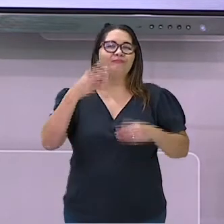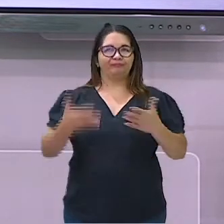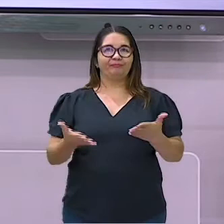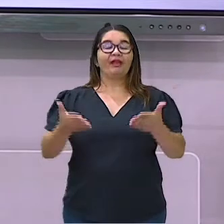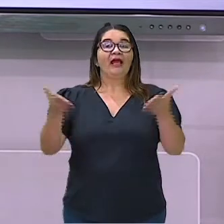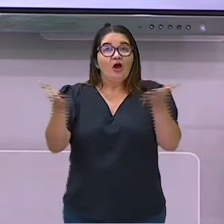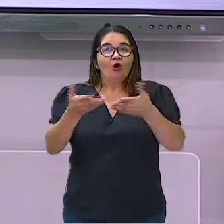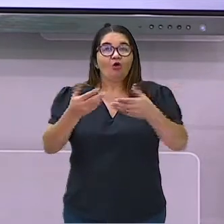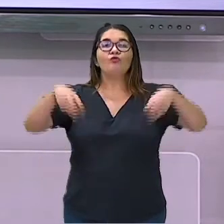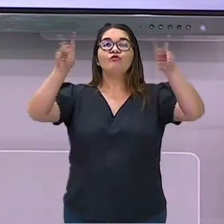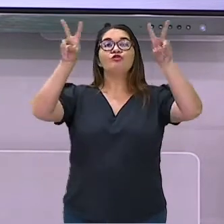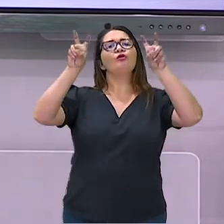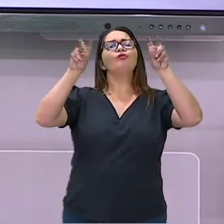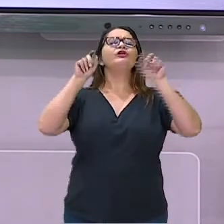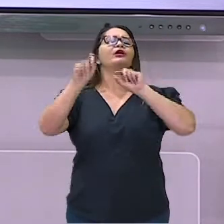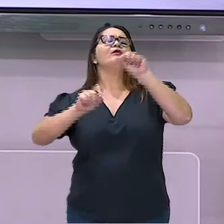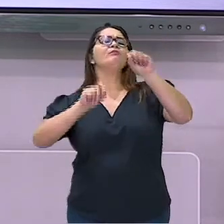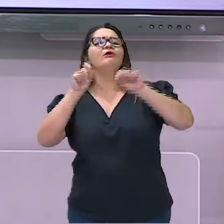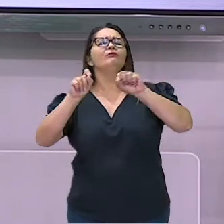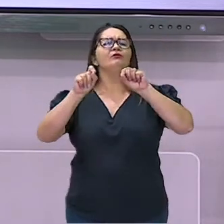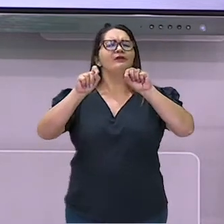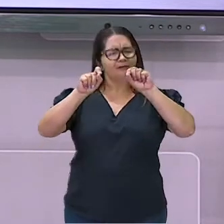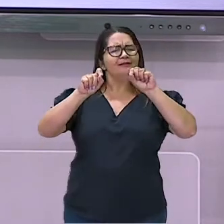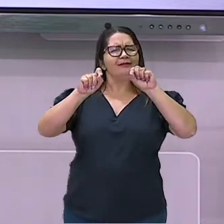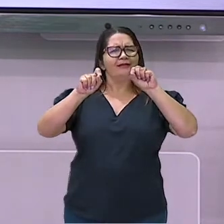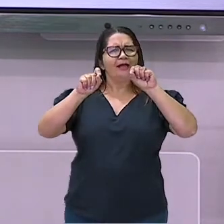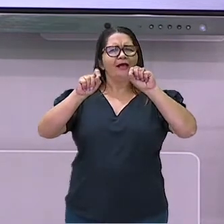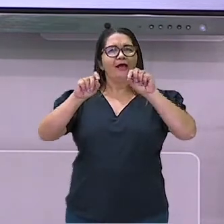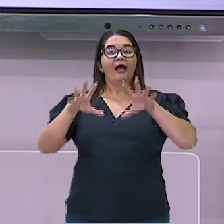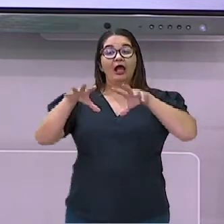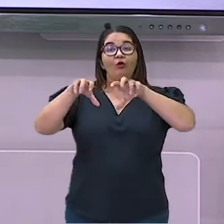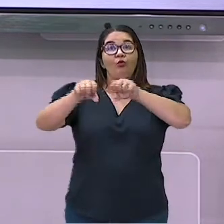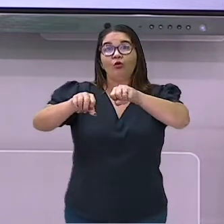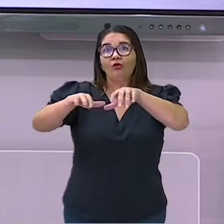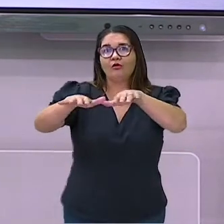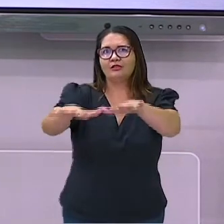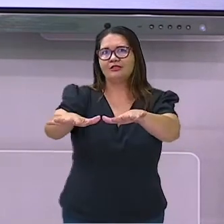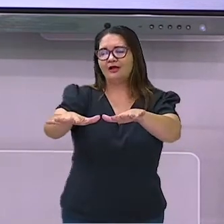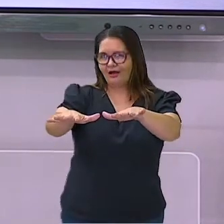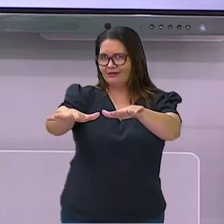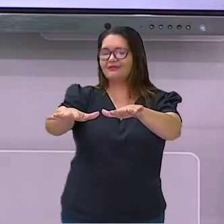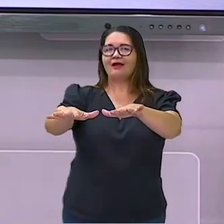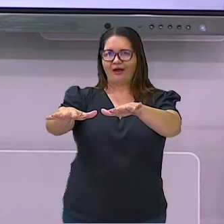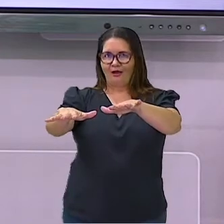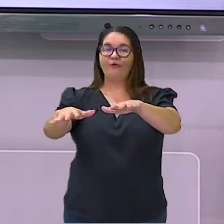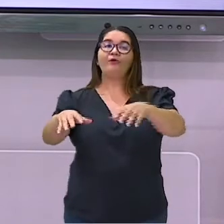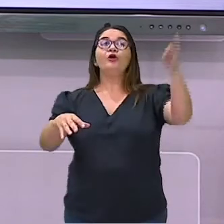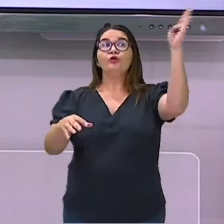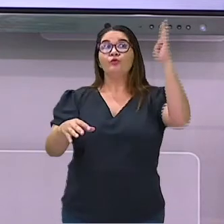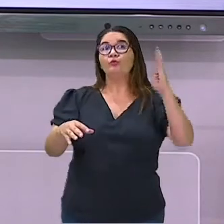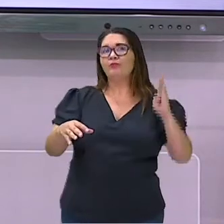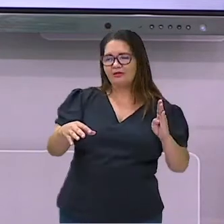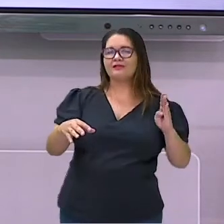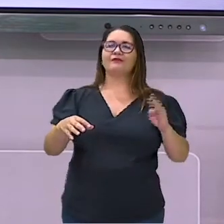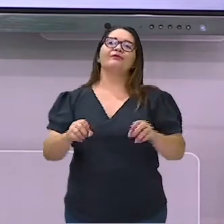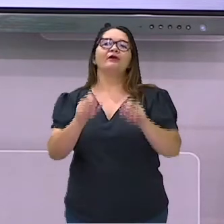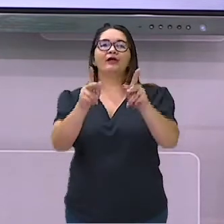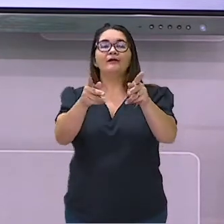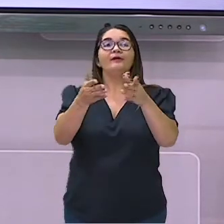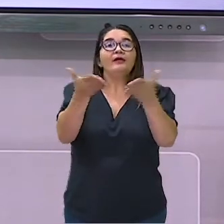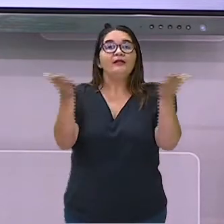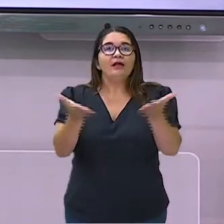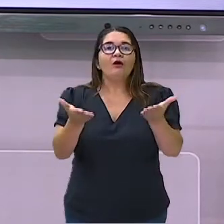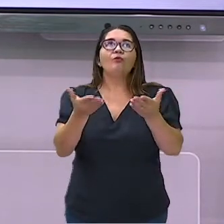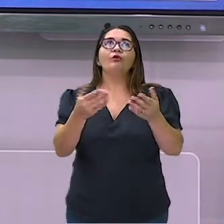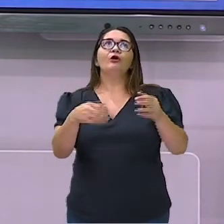sobre a colonização portuguesa na América, e especificamente sobre a chegada dos portugueses ao Brasil.